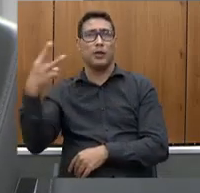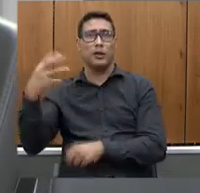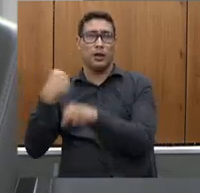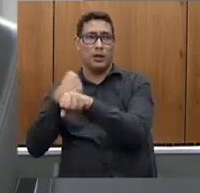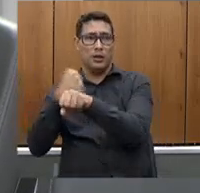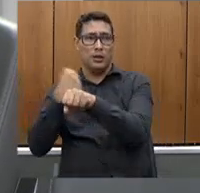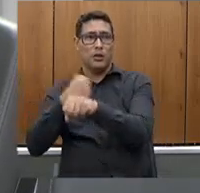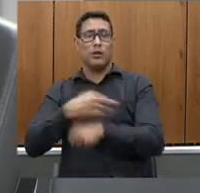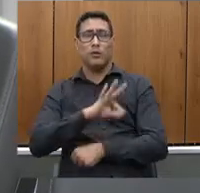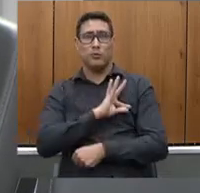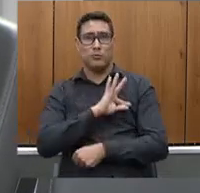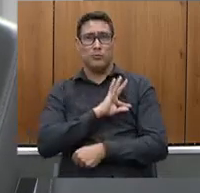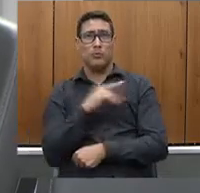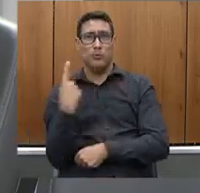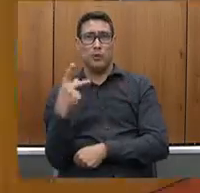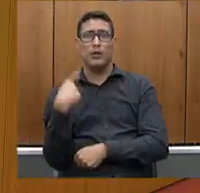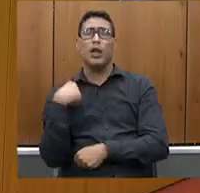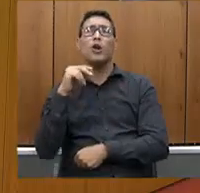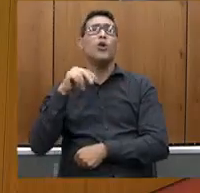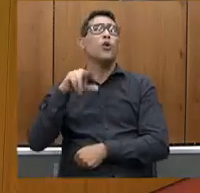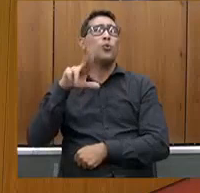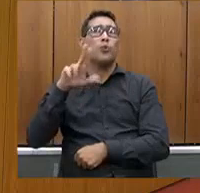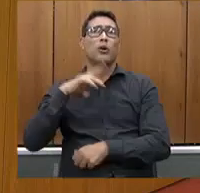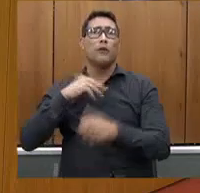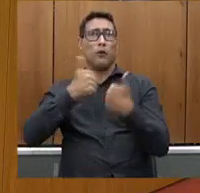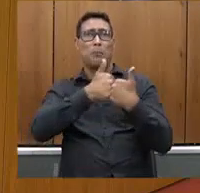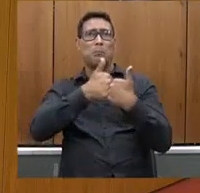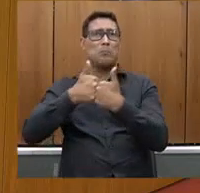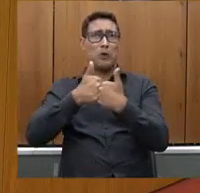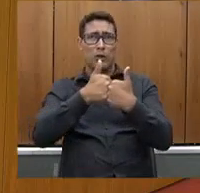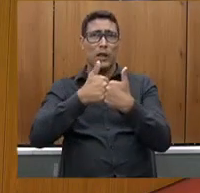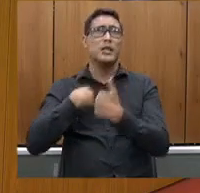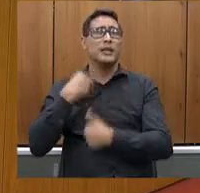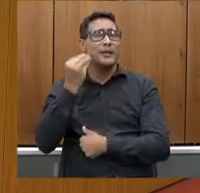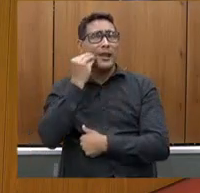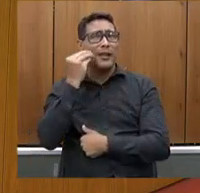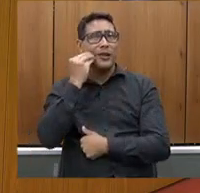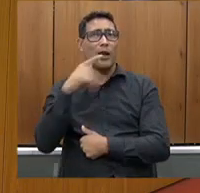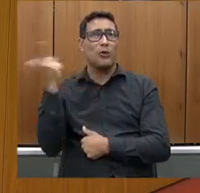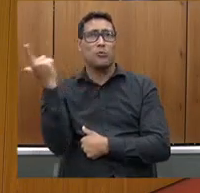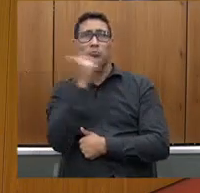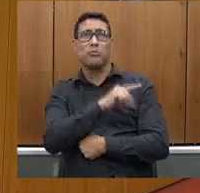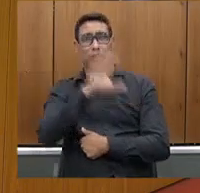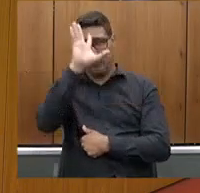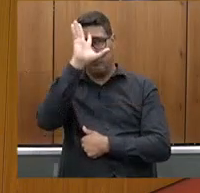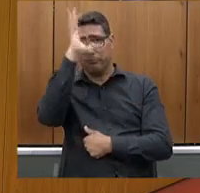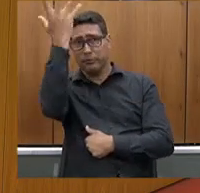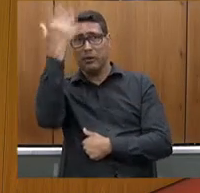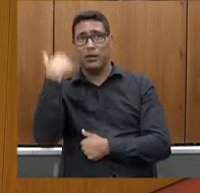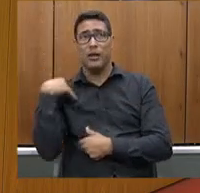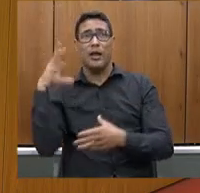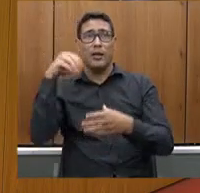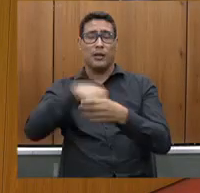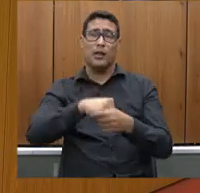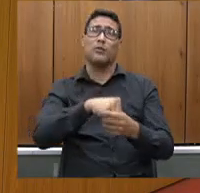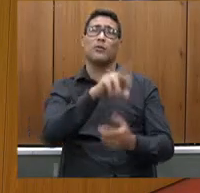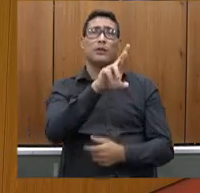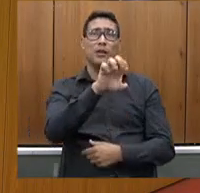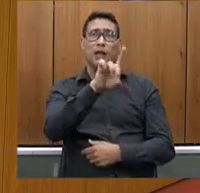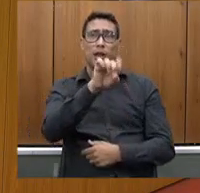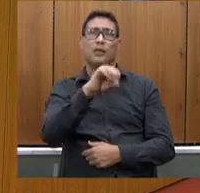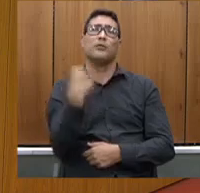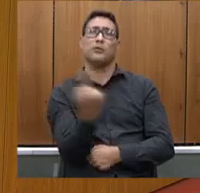que ela nunca foi tão próxima é tão aproximada da gente tentar buscar a solução né dentro das redes Nossa ali e